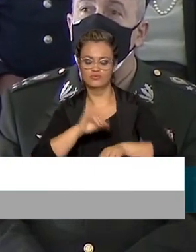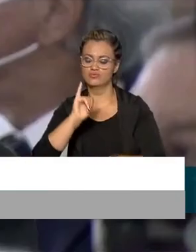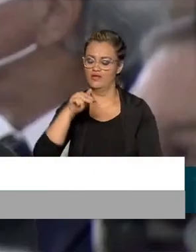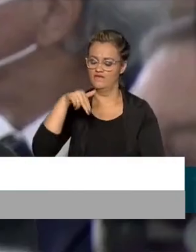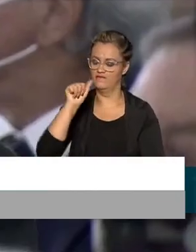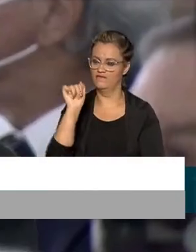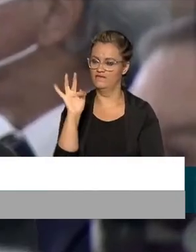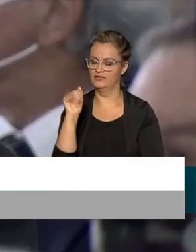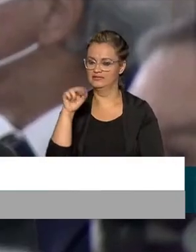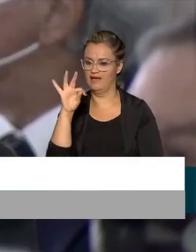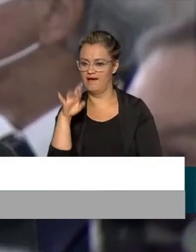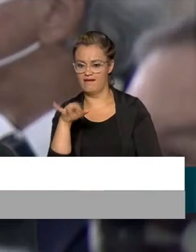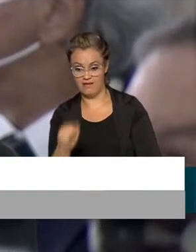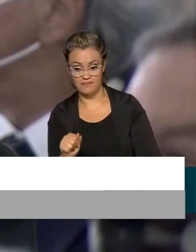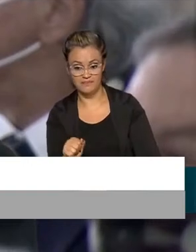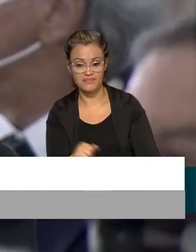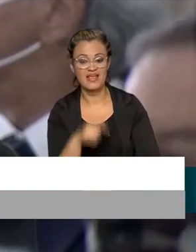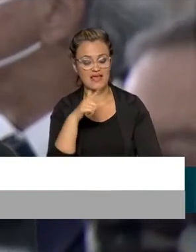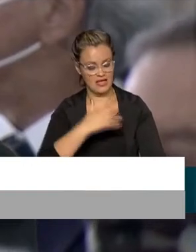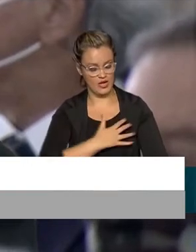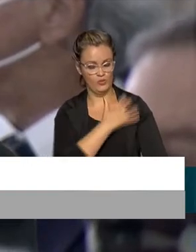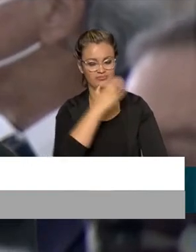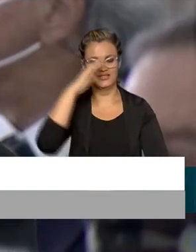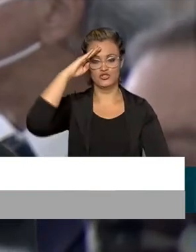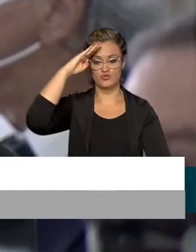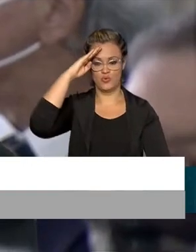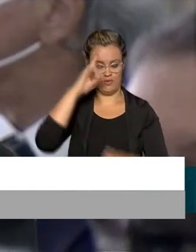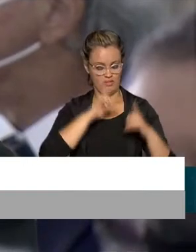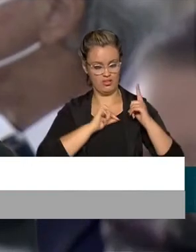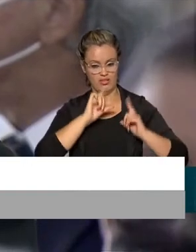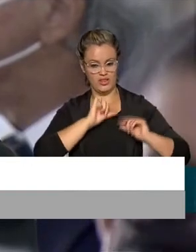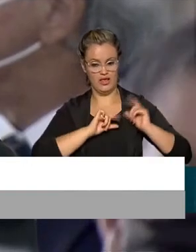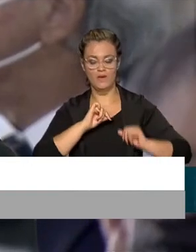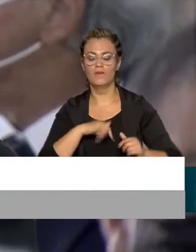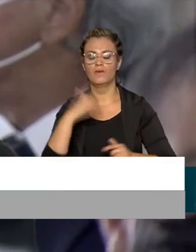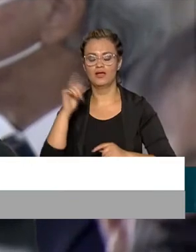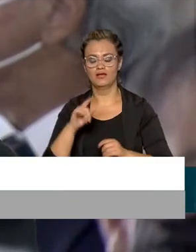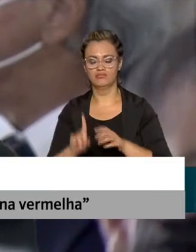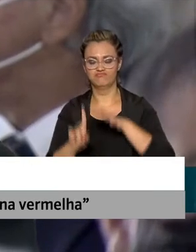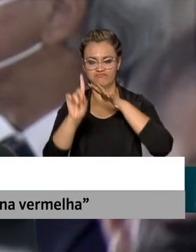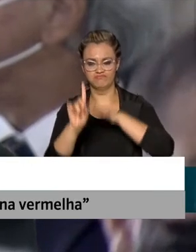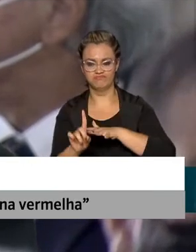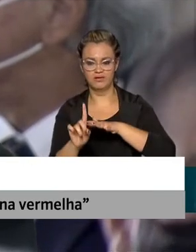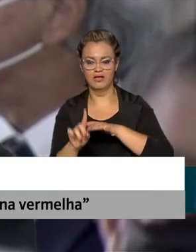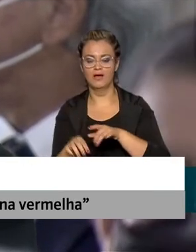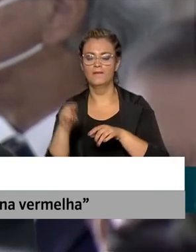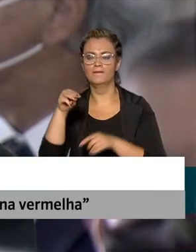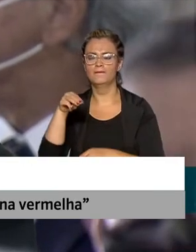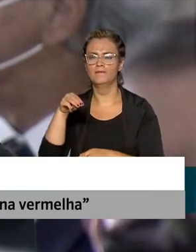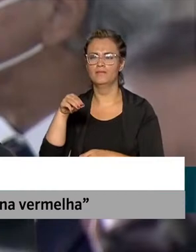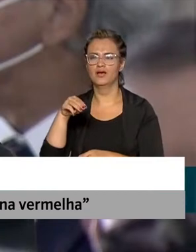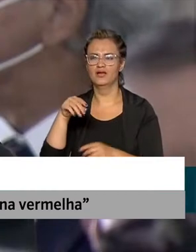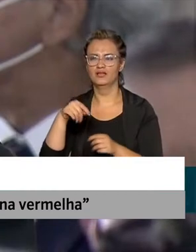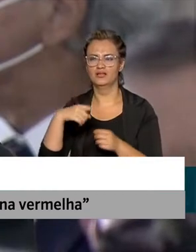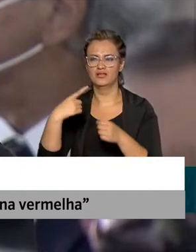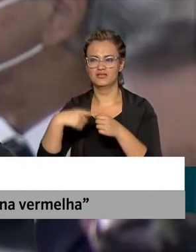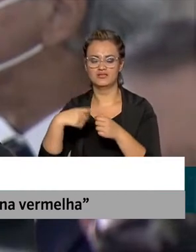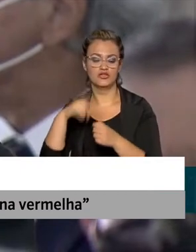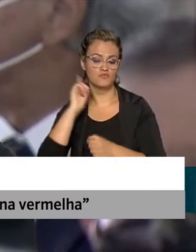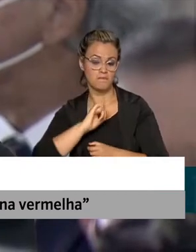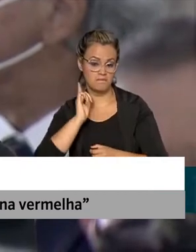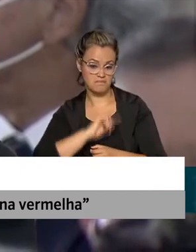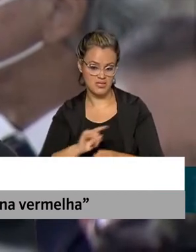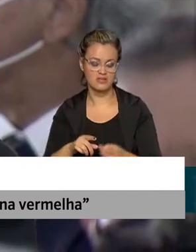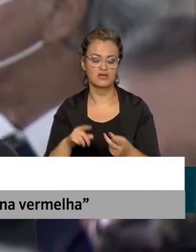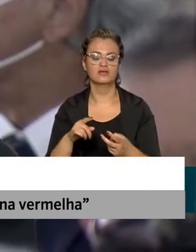Infantaria. Como tenente-coronel, comandou o 10º Batalhão de Infantaria Leve Montanha, em Juiz de Fora, Minas